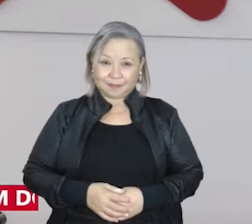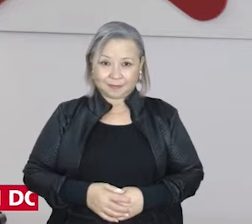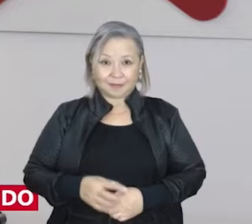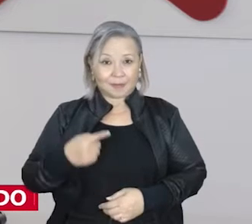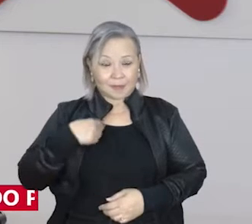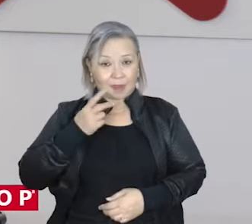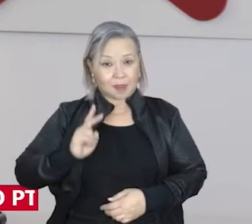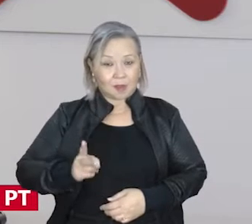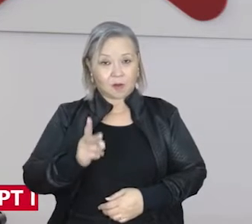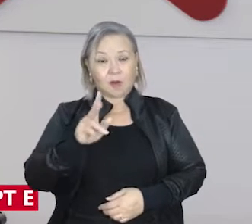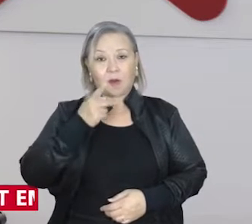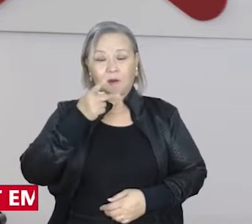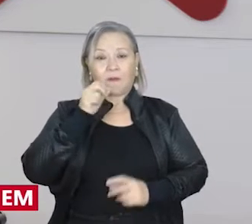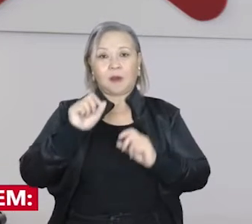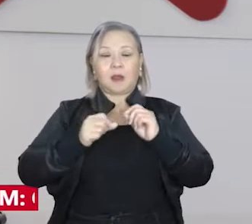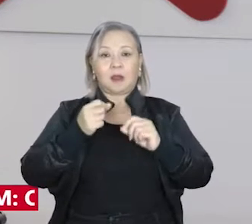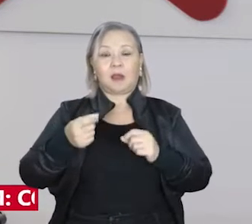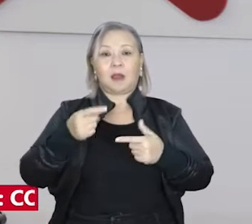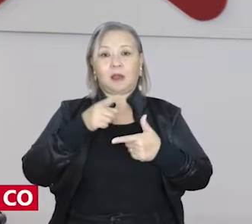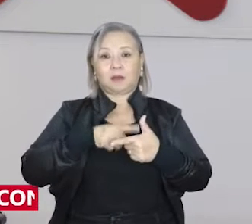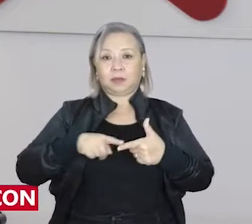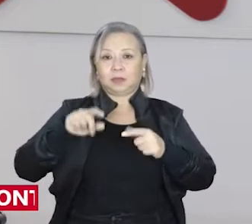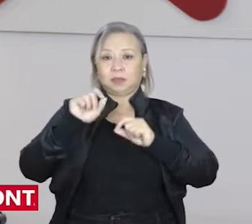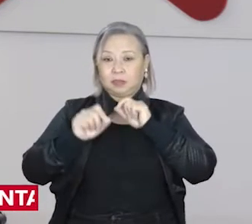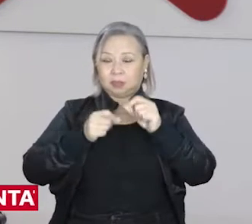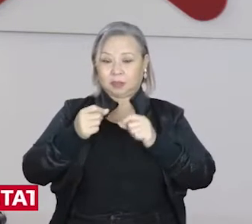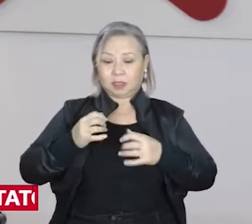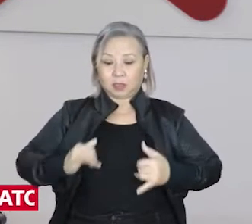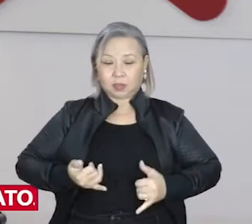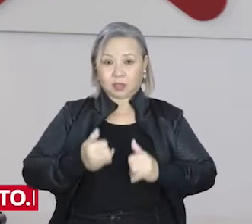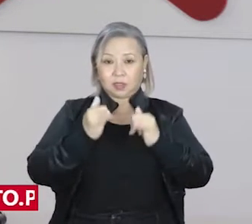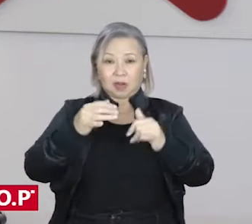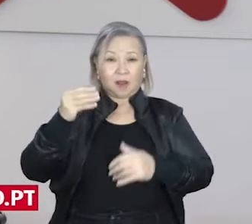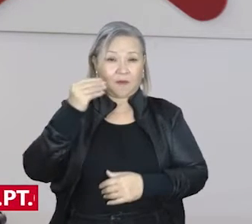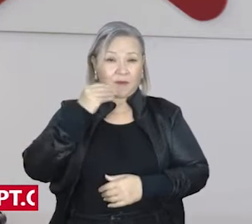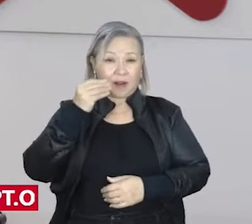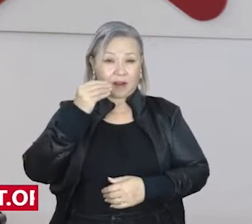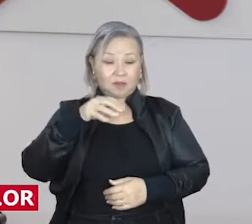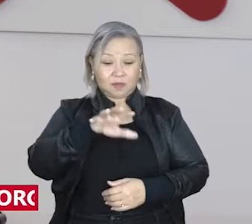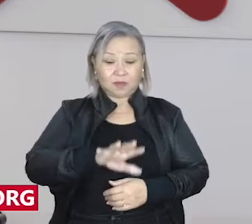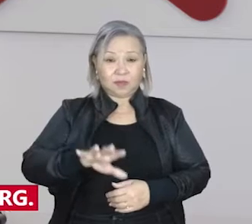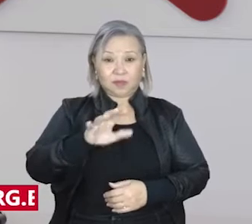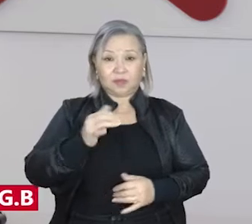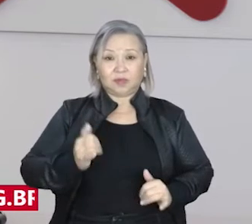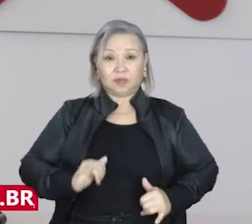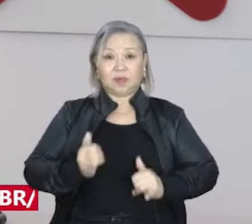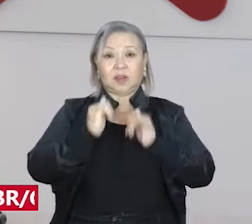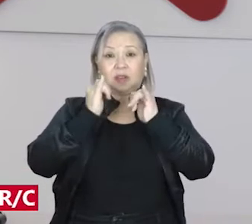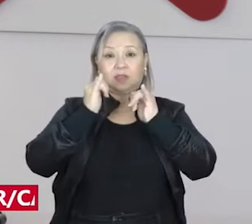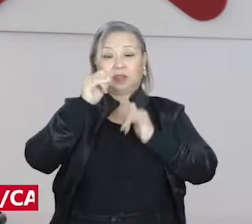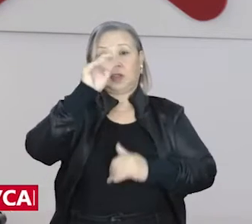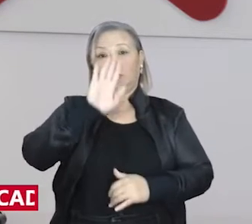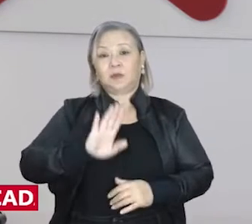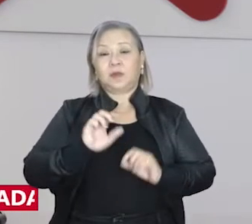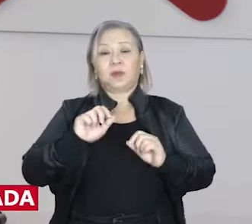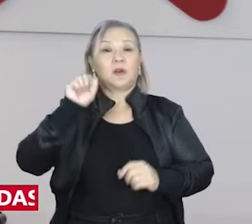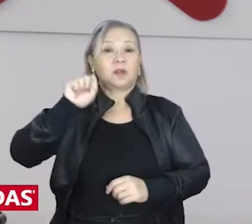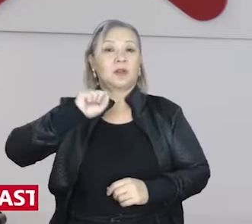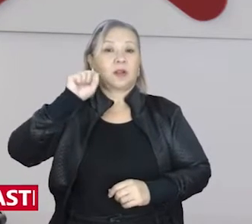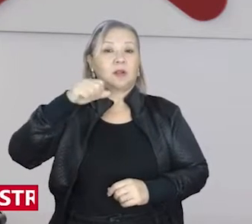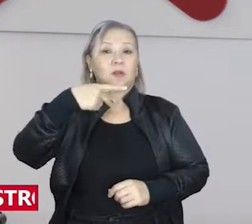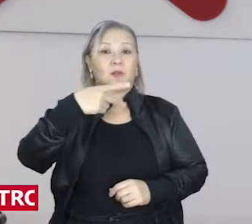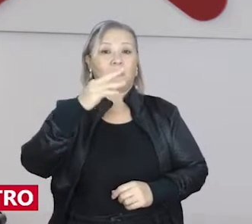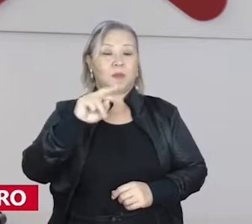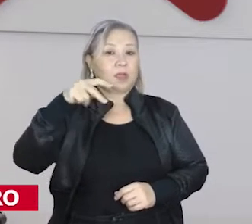A gente continua falando aqui da crise energética, do desmonte, né, do setor de energia no Brasil, mas agora com o senador pelo PT do Rio Grande